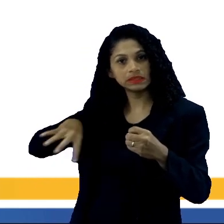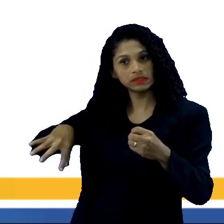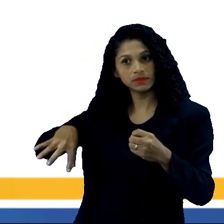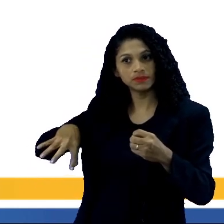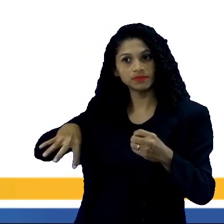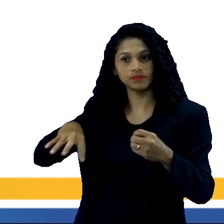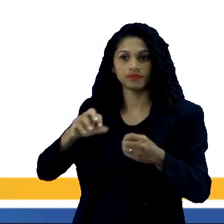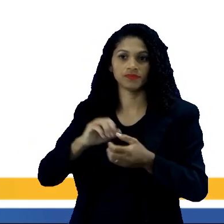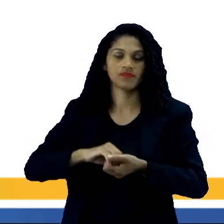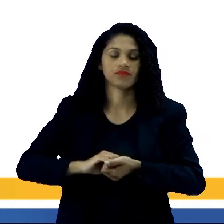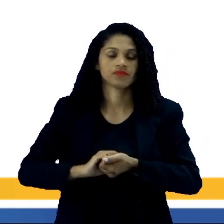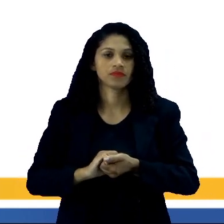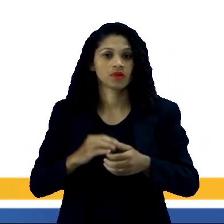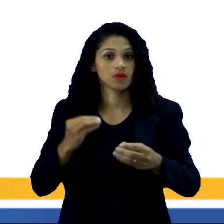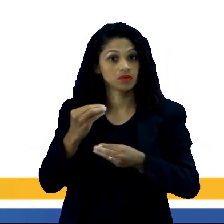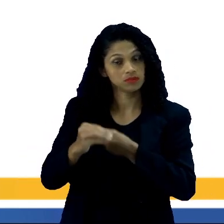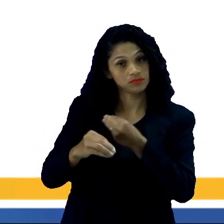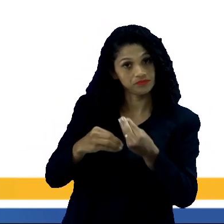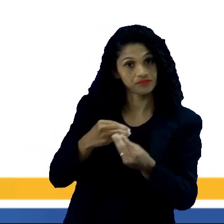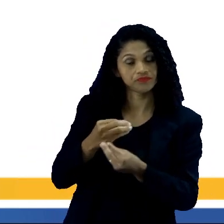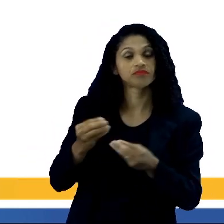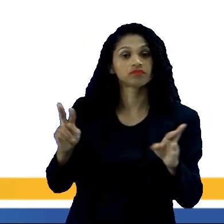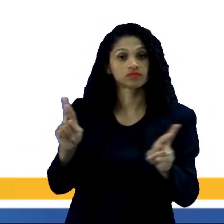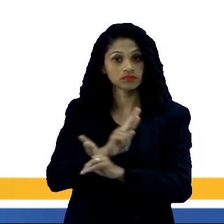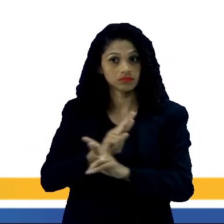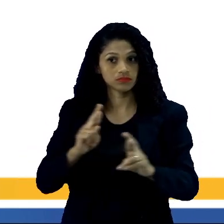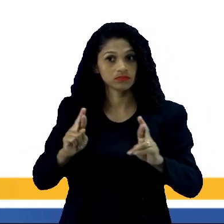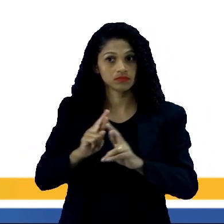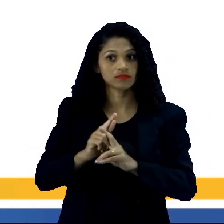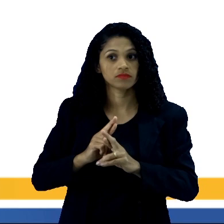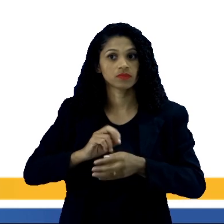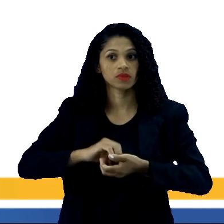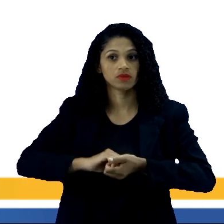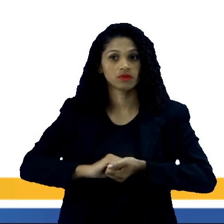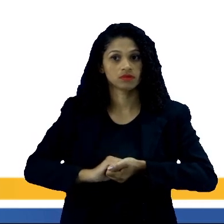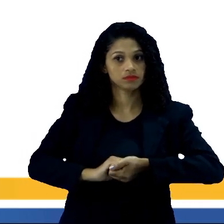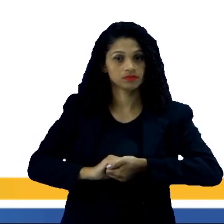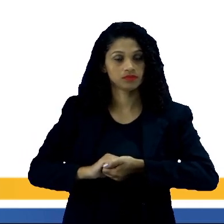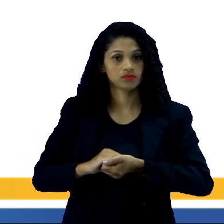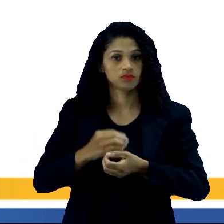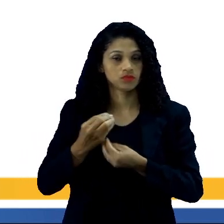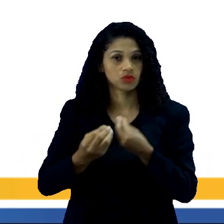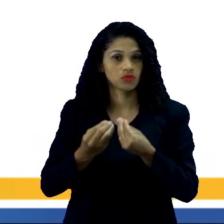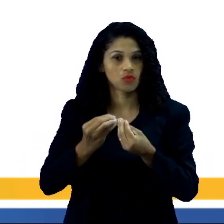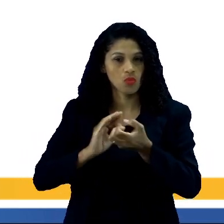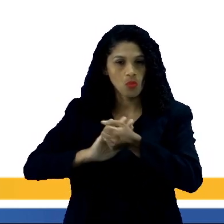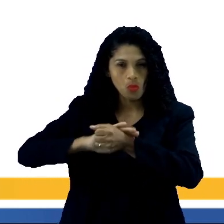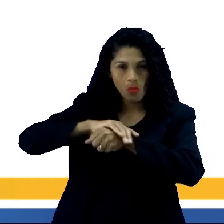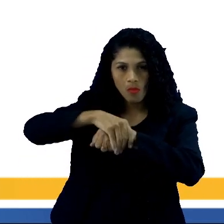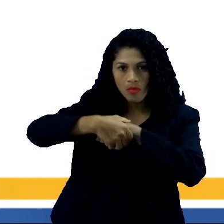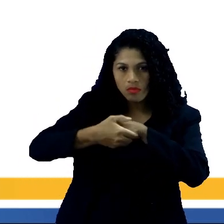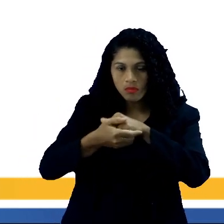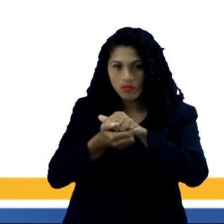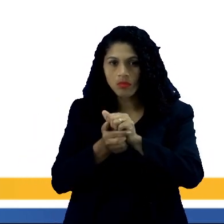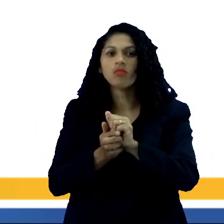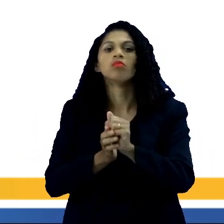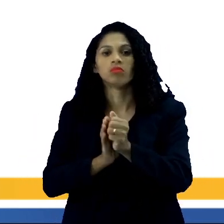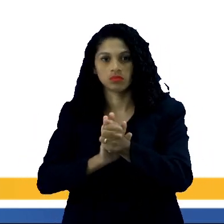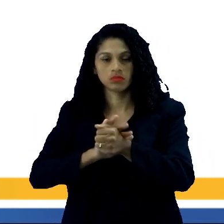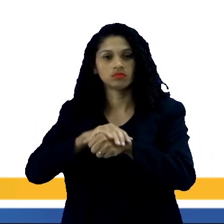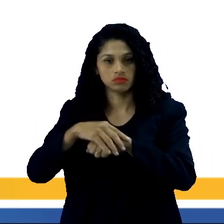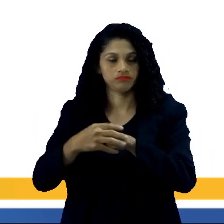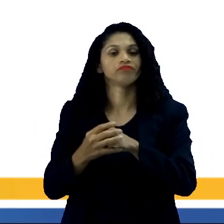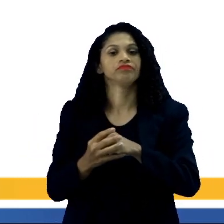esse axônio ele pode estar envolvido por essa bainha de mielina, como se fosse uma capa de proteção, uma capa